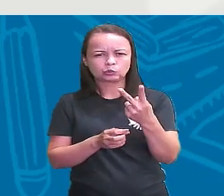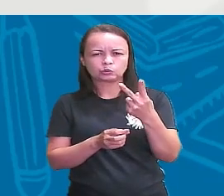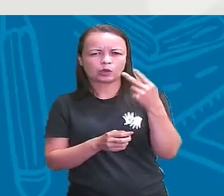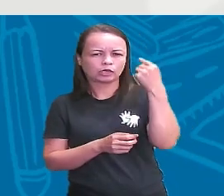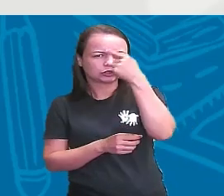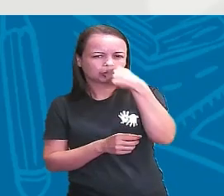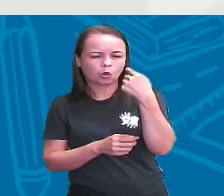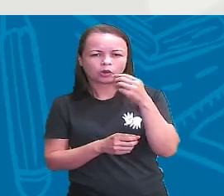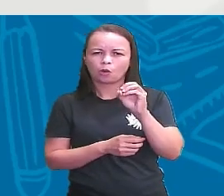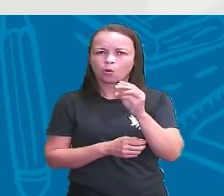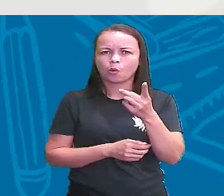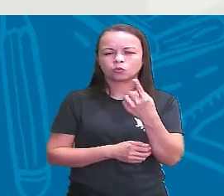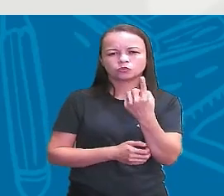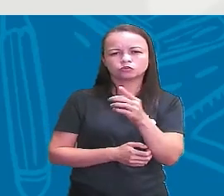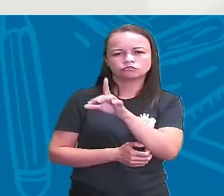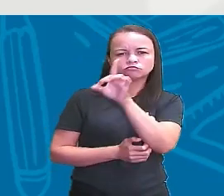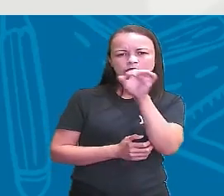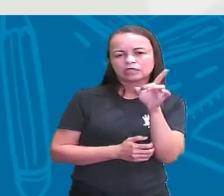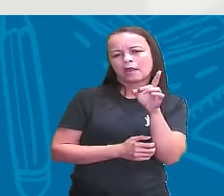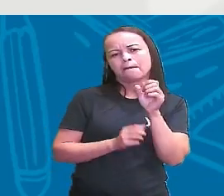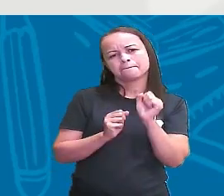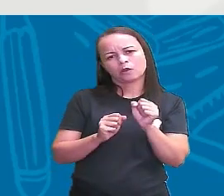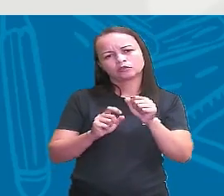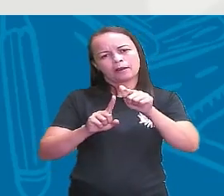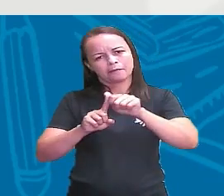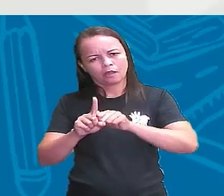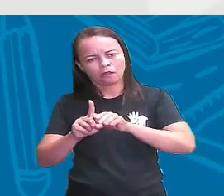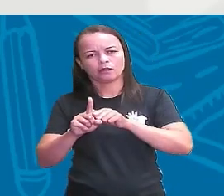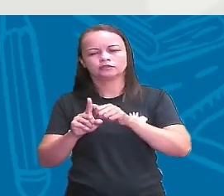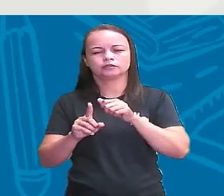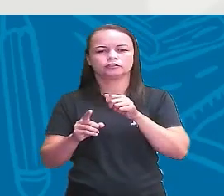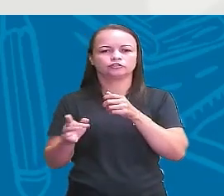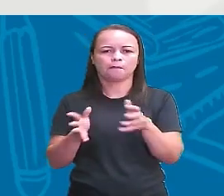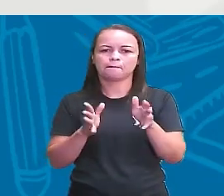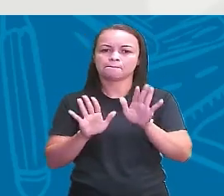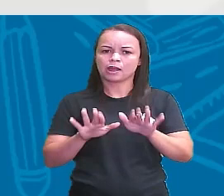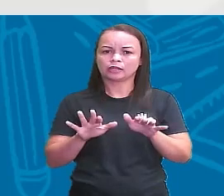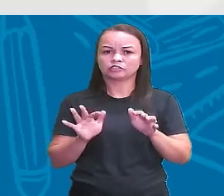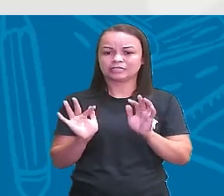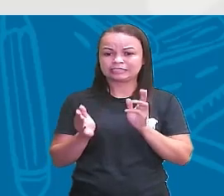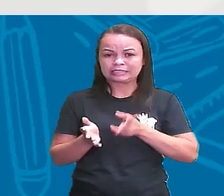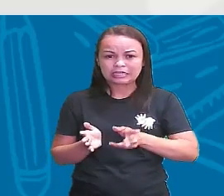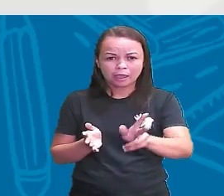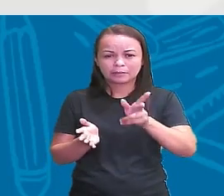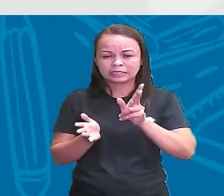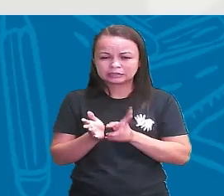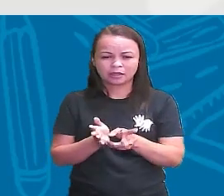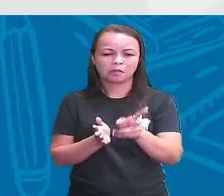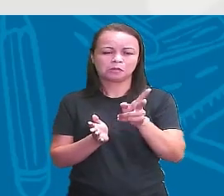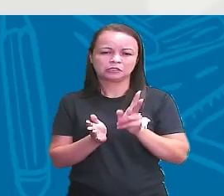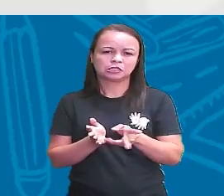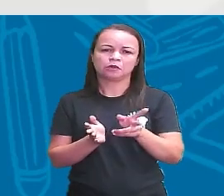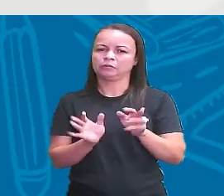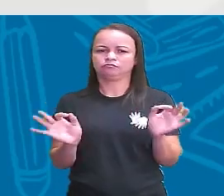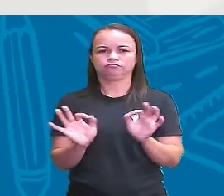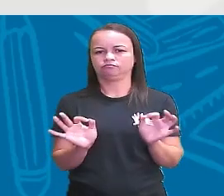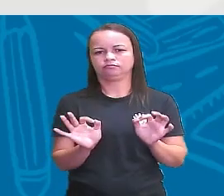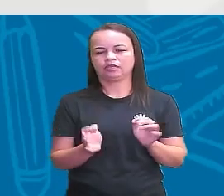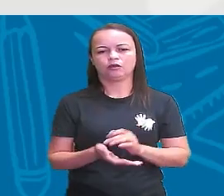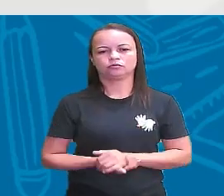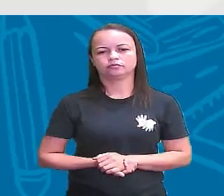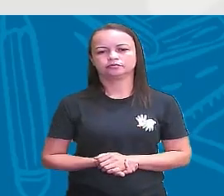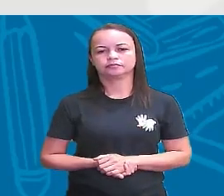ou um dia. Pode durar meses, mas não é definitivo. Não vai ficar daquele jeito para sempre,